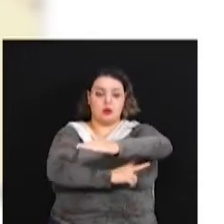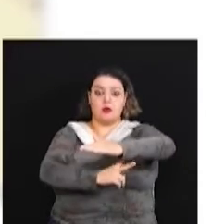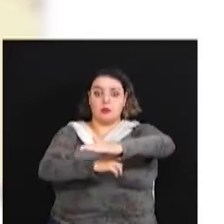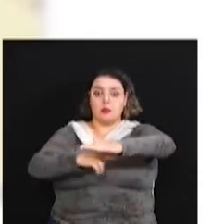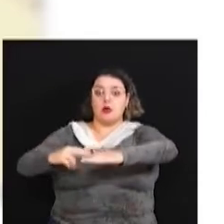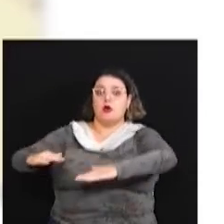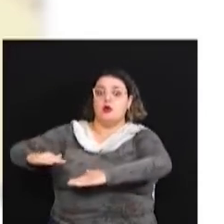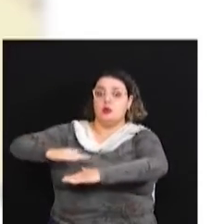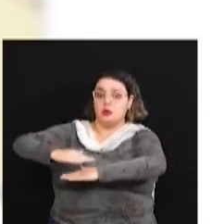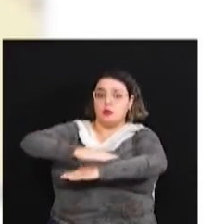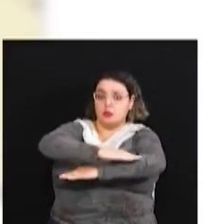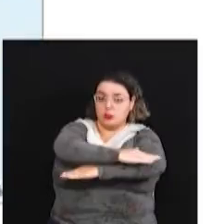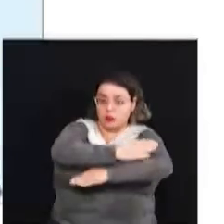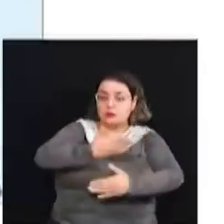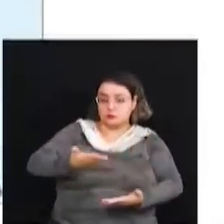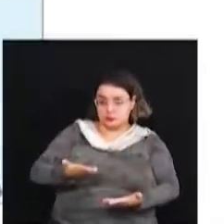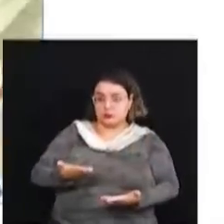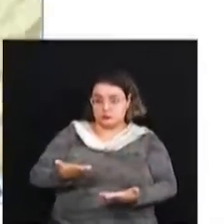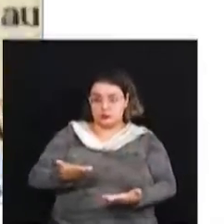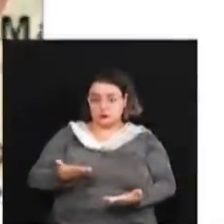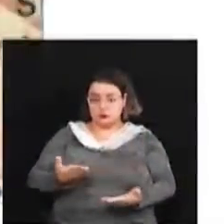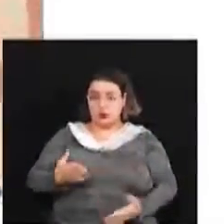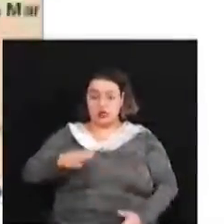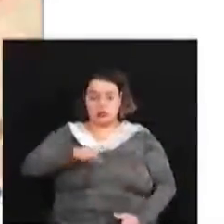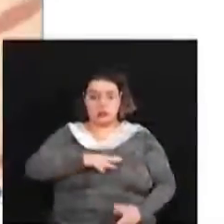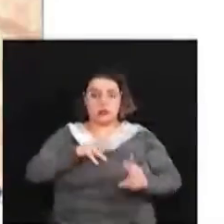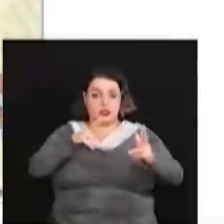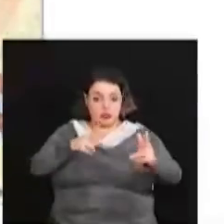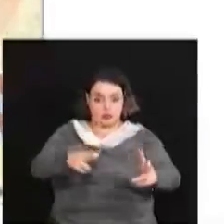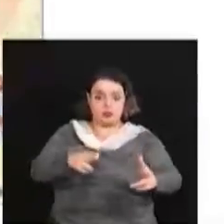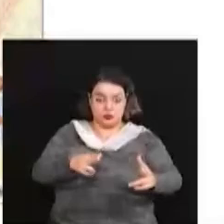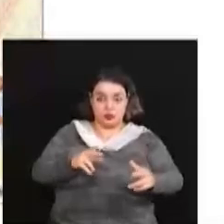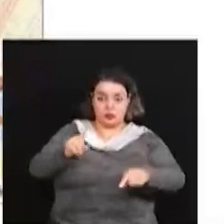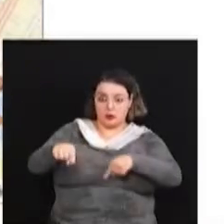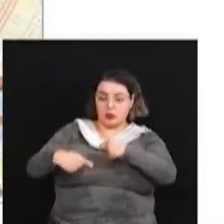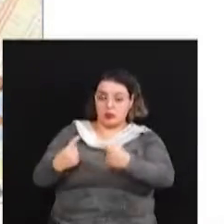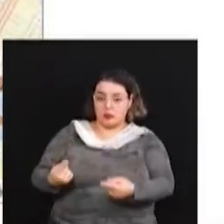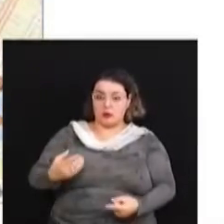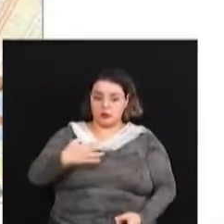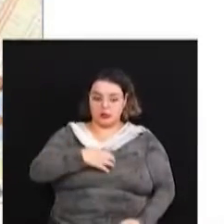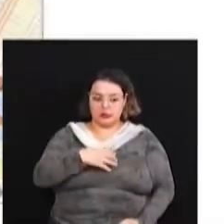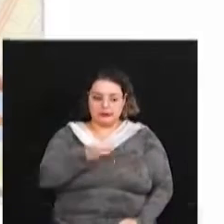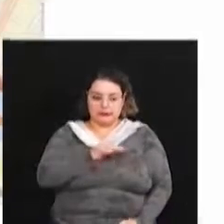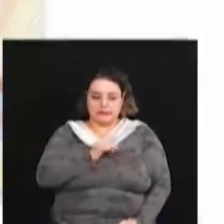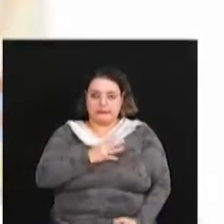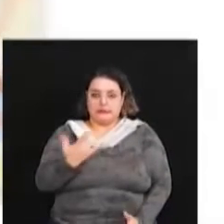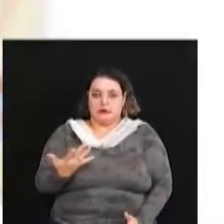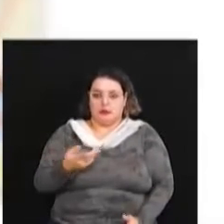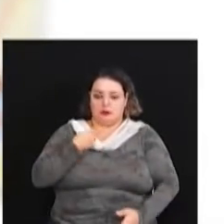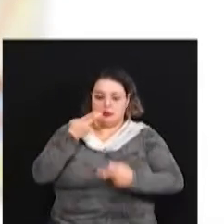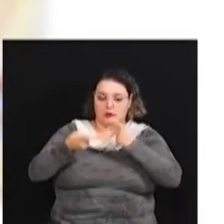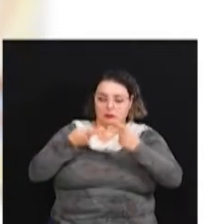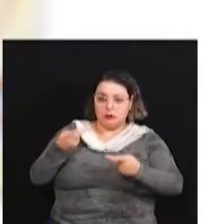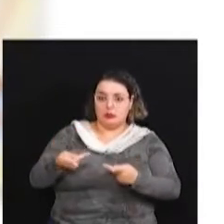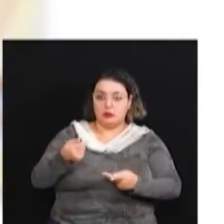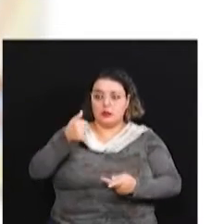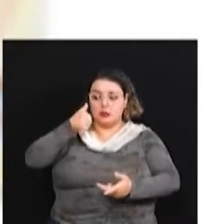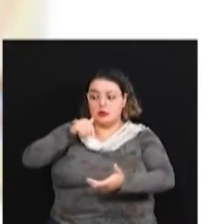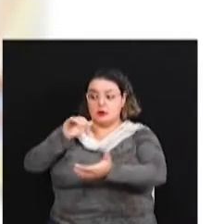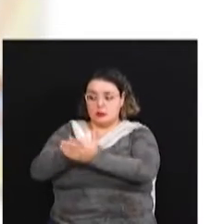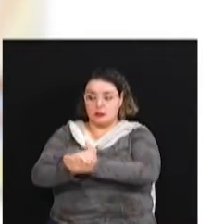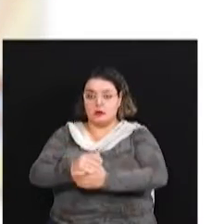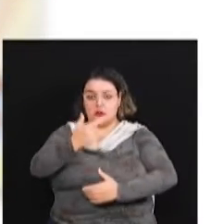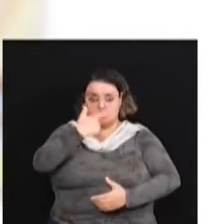onde transitam veículos. Na mesma cidade, outra pessoa disse que sentiu medo. Contou que ele e a